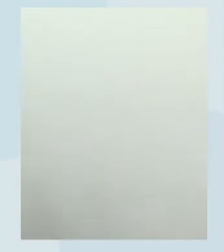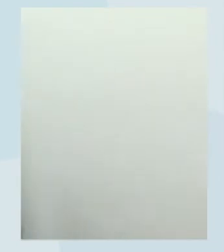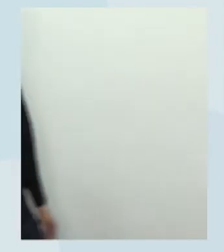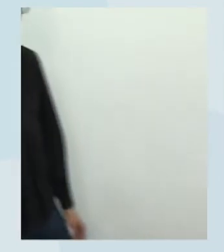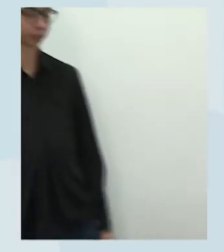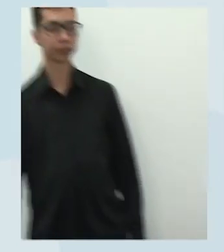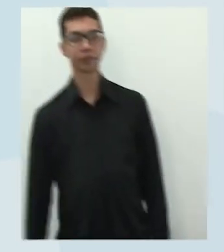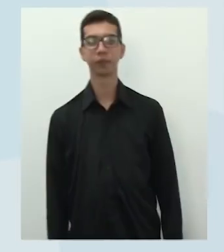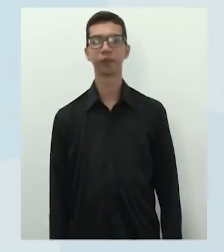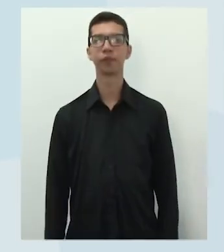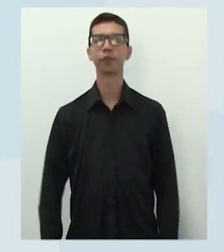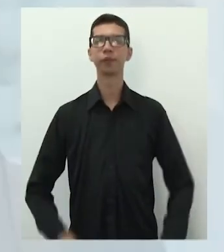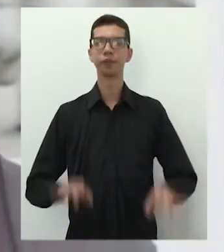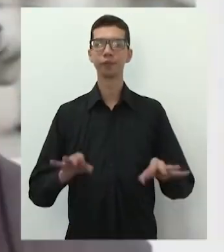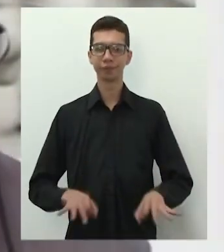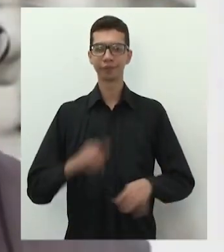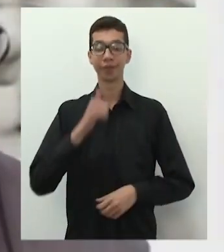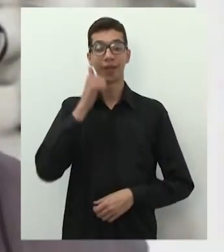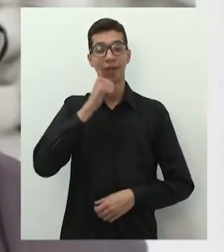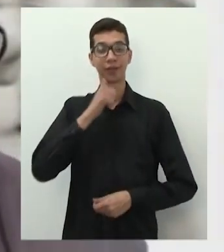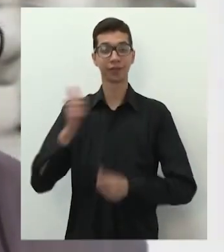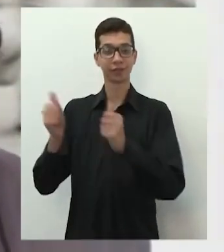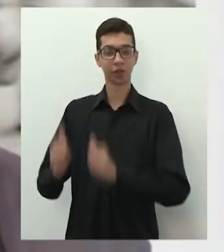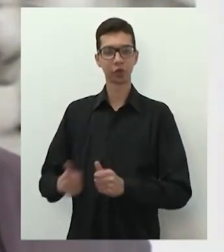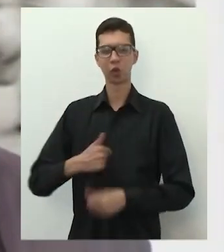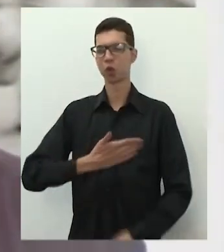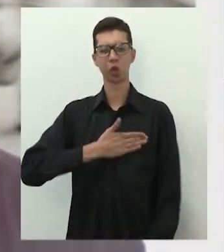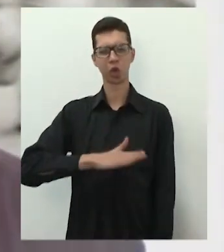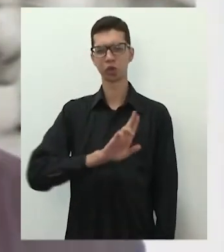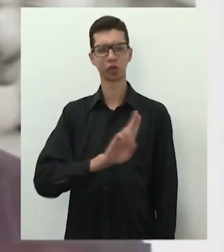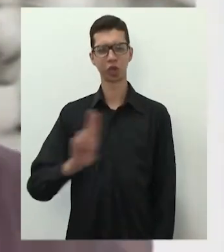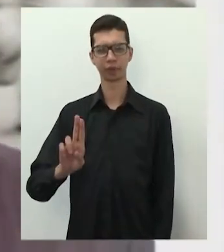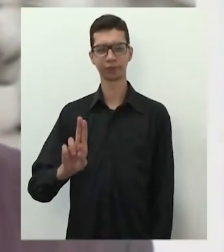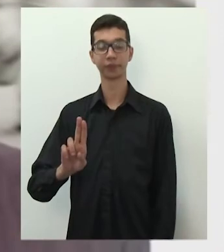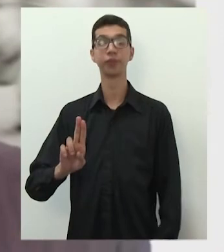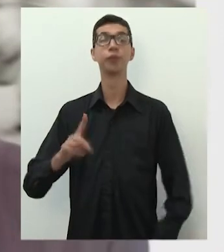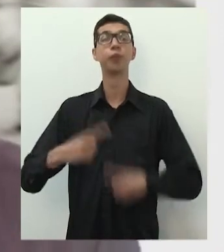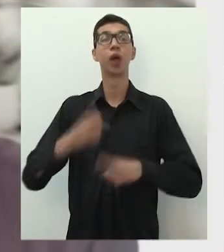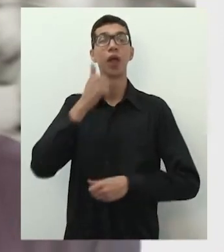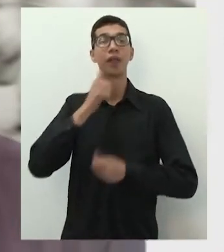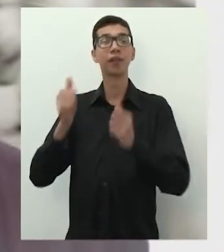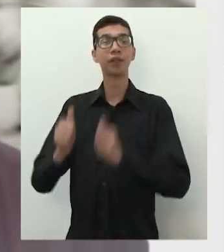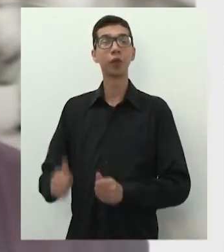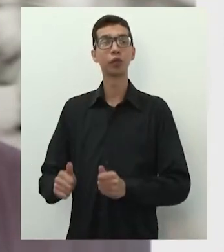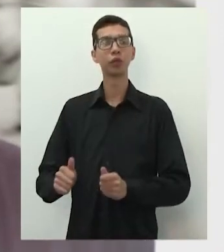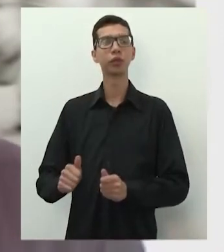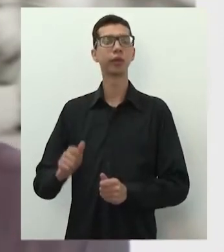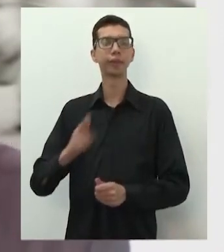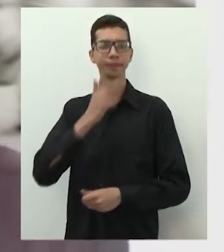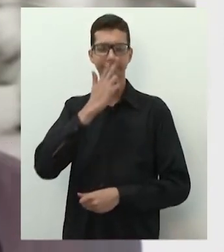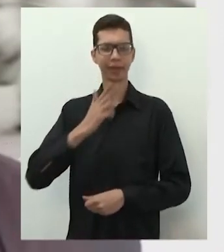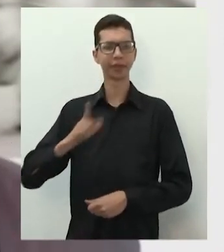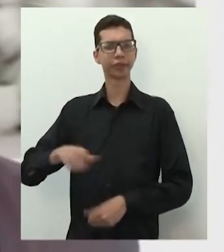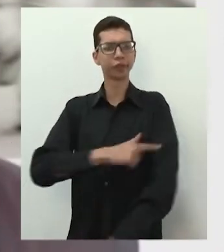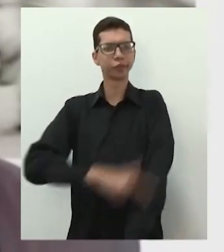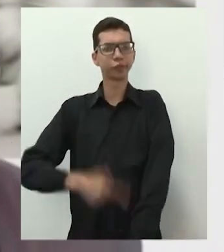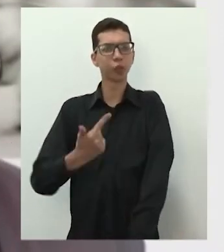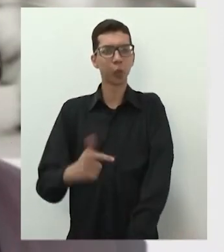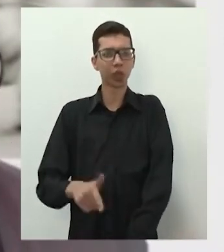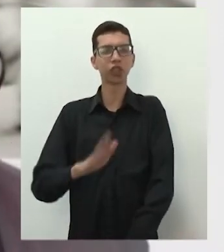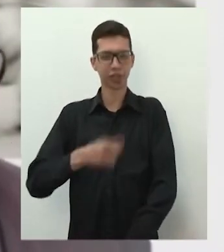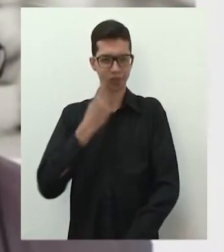se criando a ideia do adolescente, o adolescente rebelde, desatento, desengonçado, que causou transtorno naquela festinha